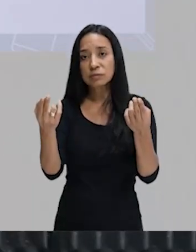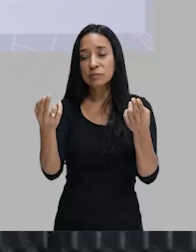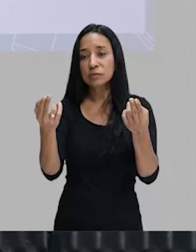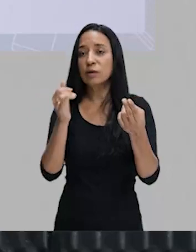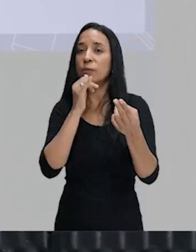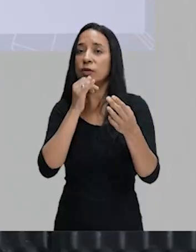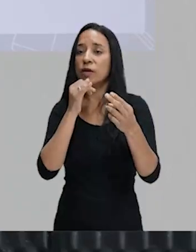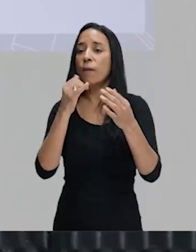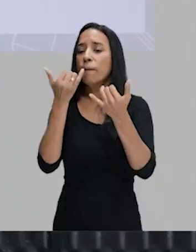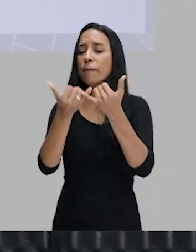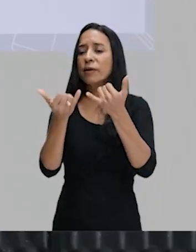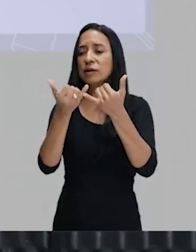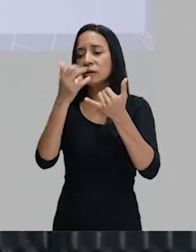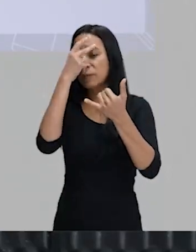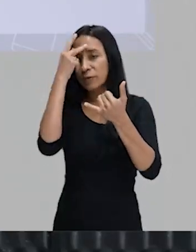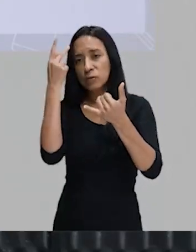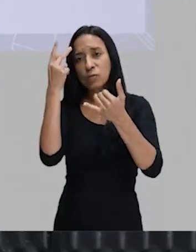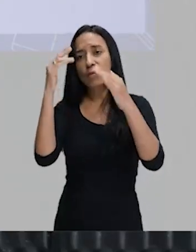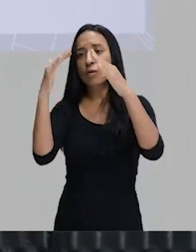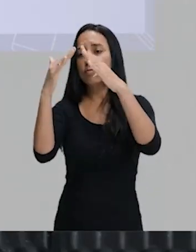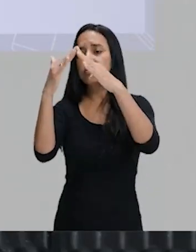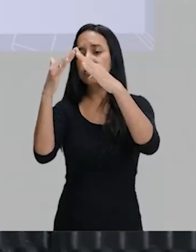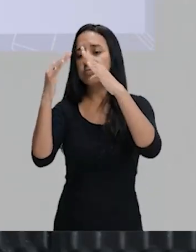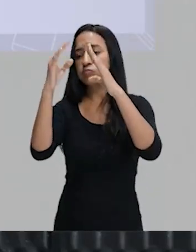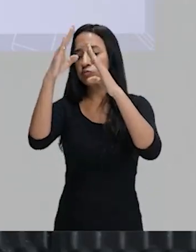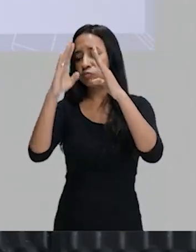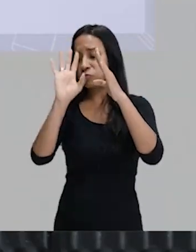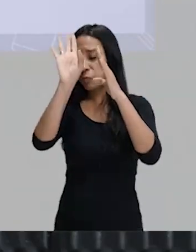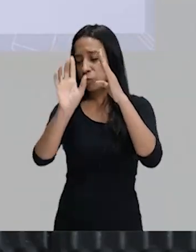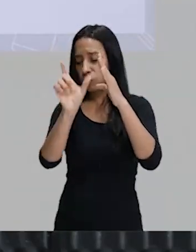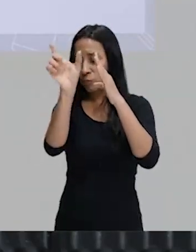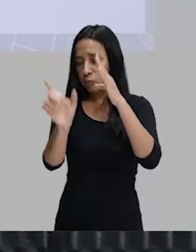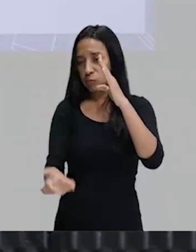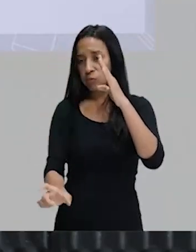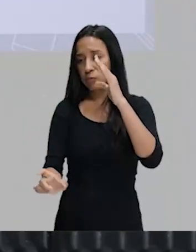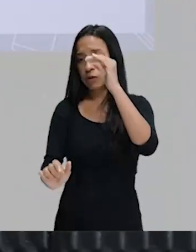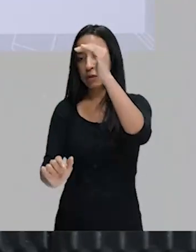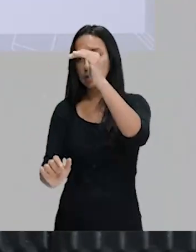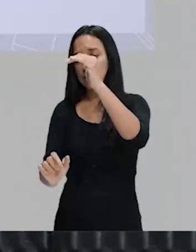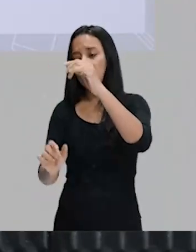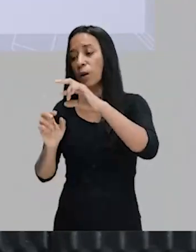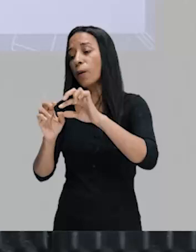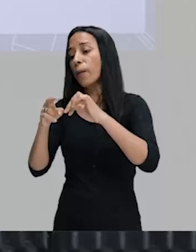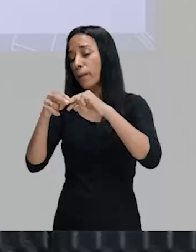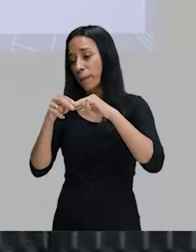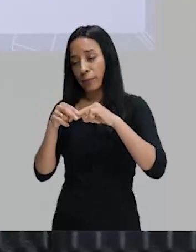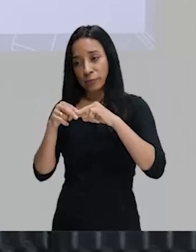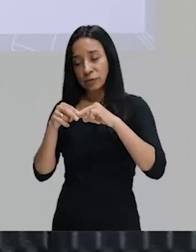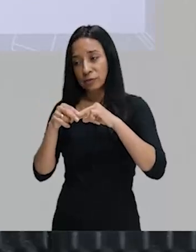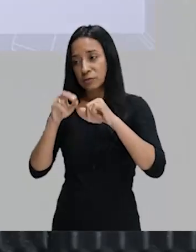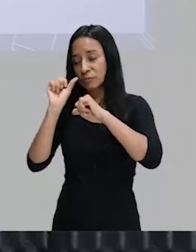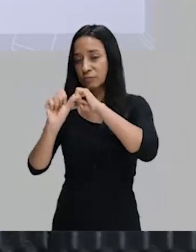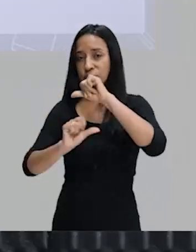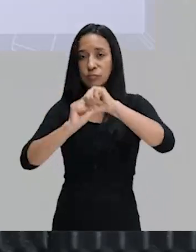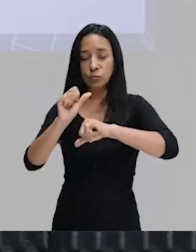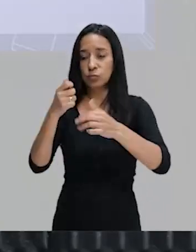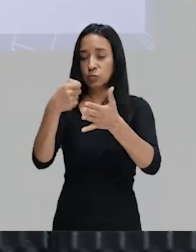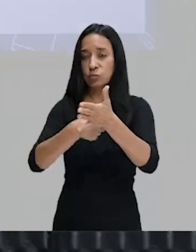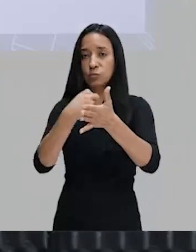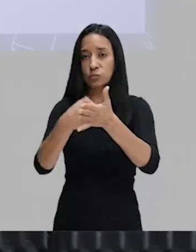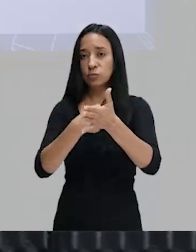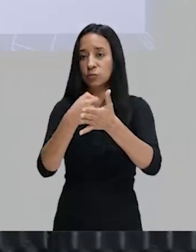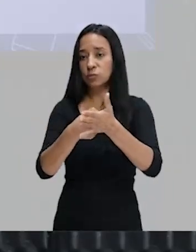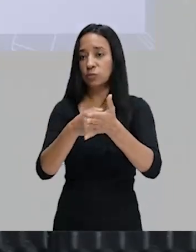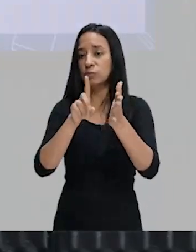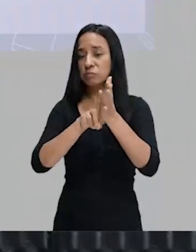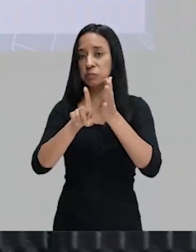é a segunda casta, dos braços a terceira, da perna a quarta, entendeu? Por isso que é inflexível, é rígido. É uma questão religiosa